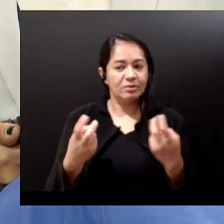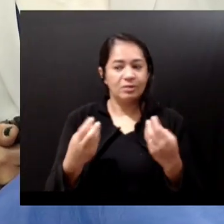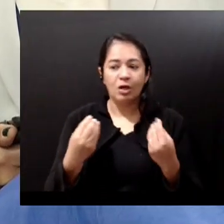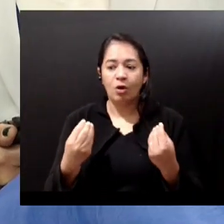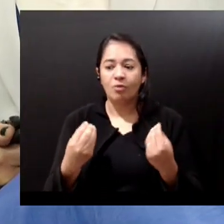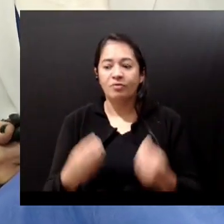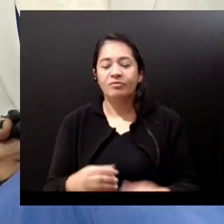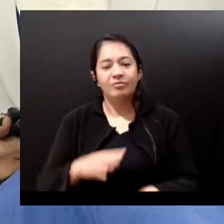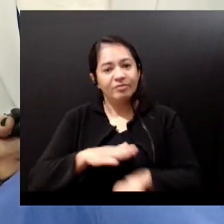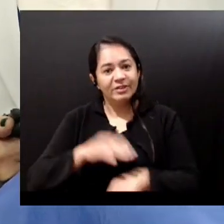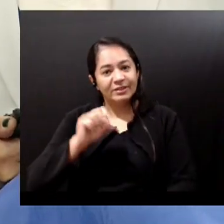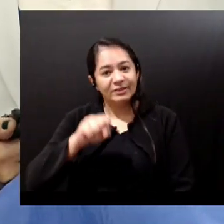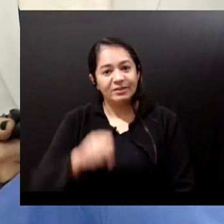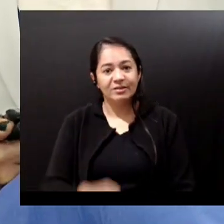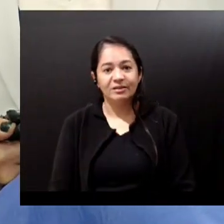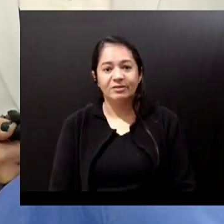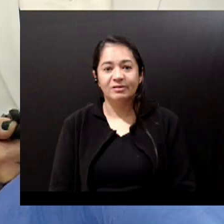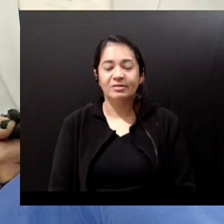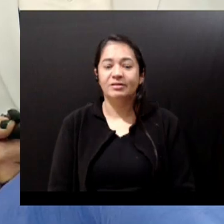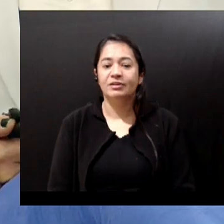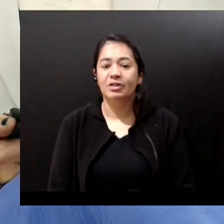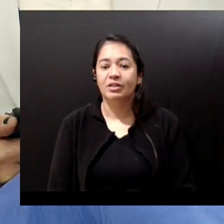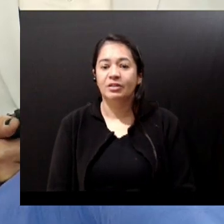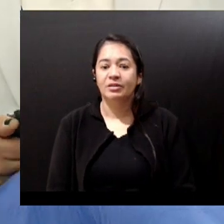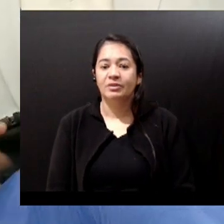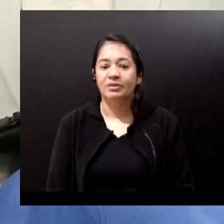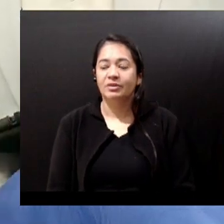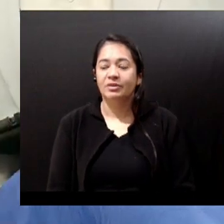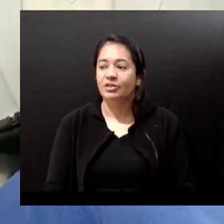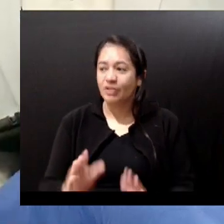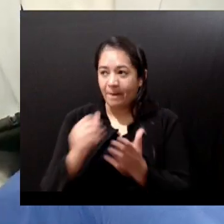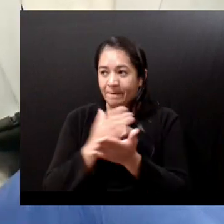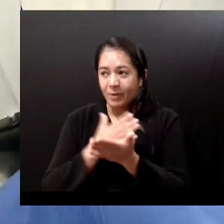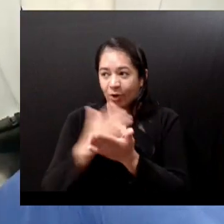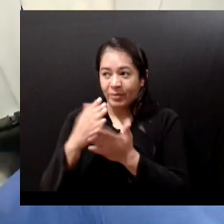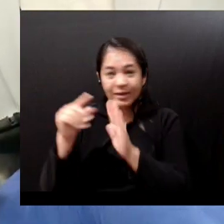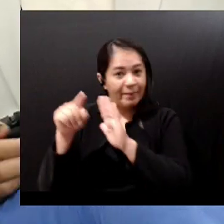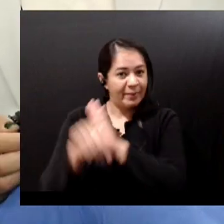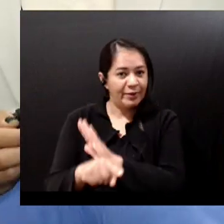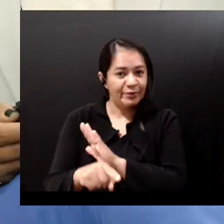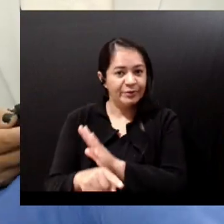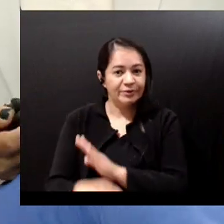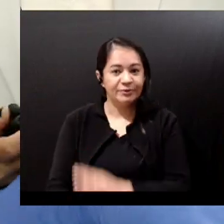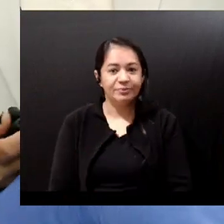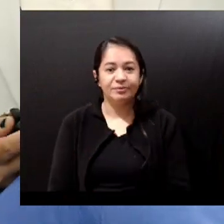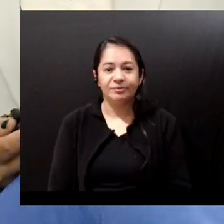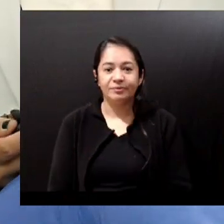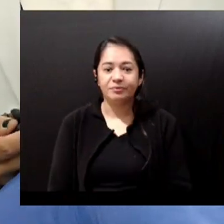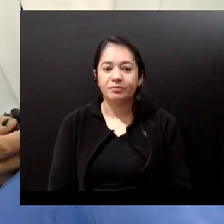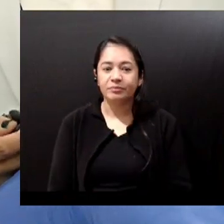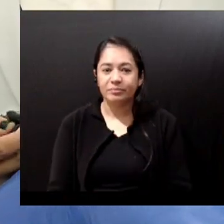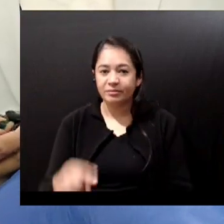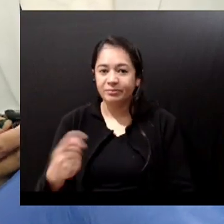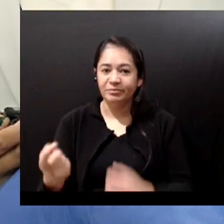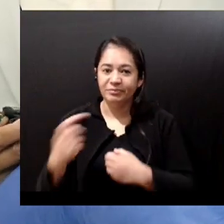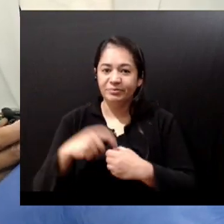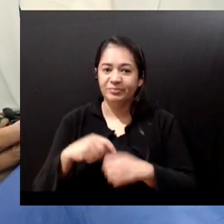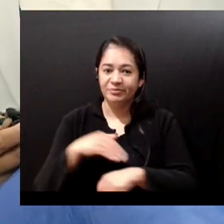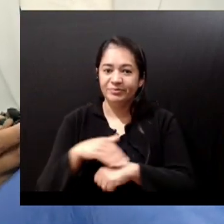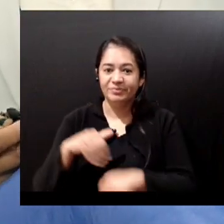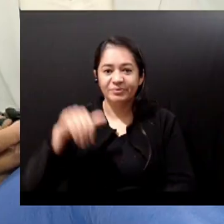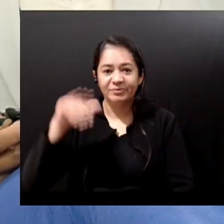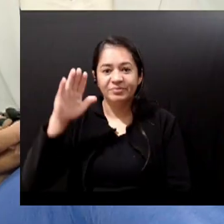né? Produção, a gente pode começar a atender os nossos telespectadores, daí depois a gente volta a conversar mais, então, sobre